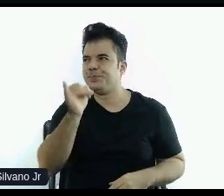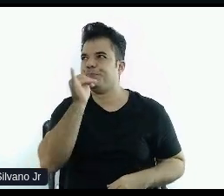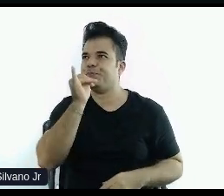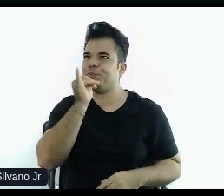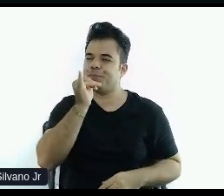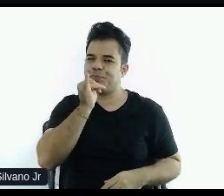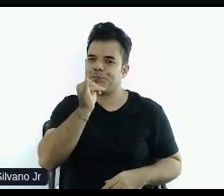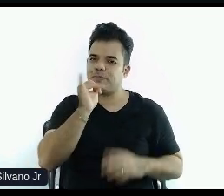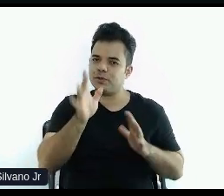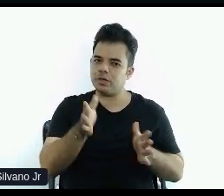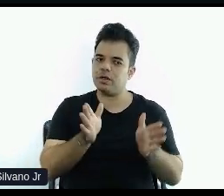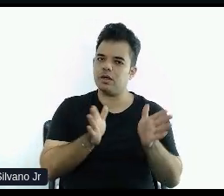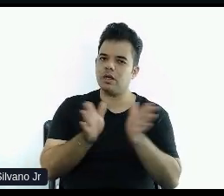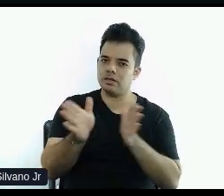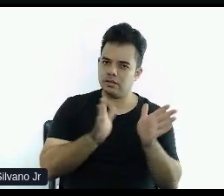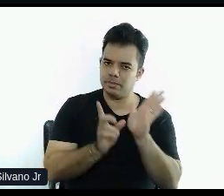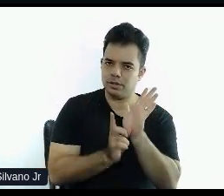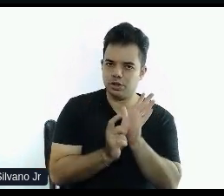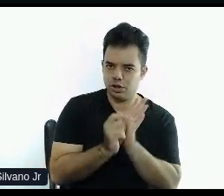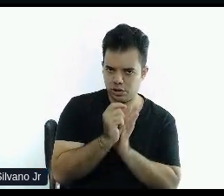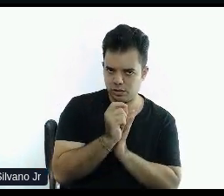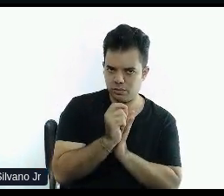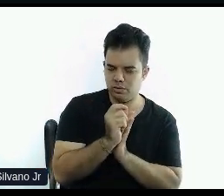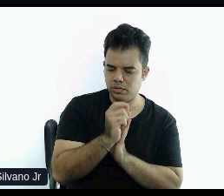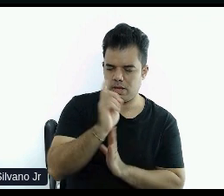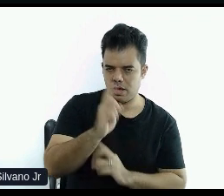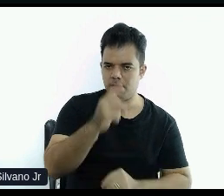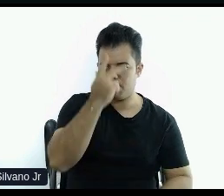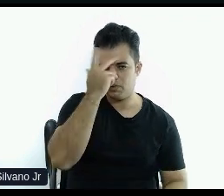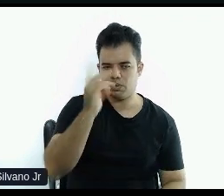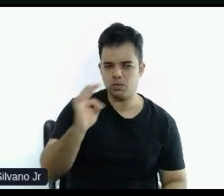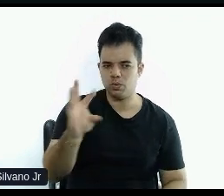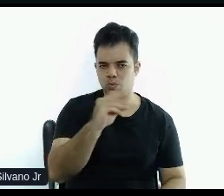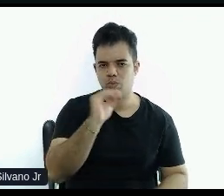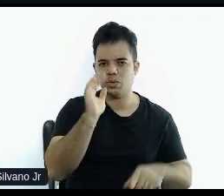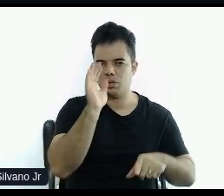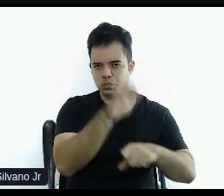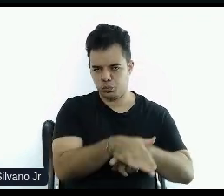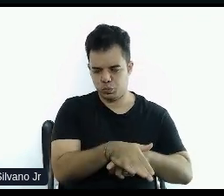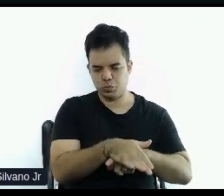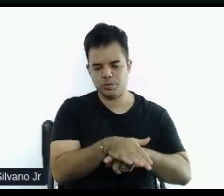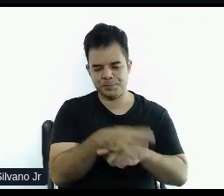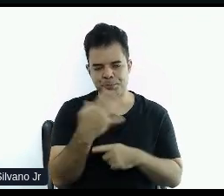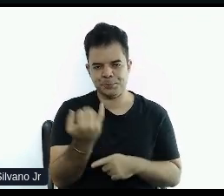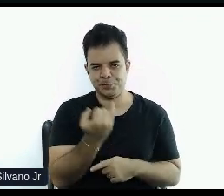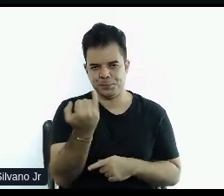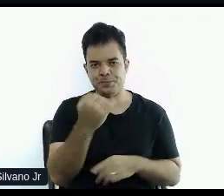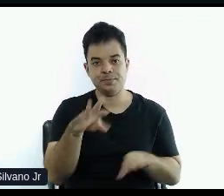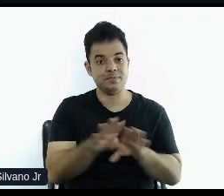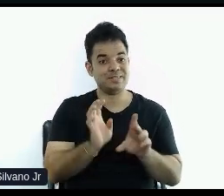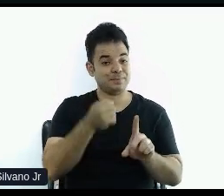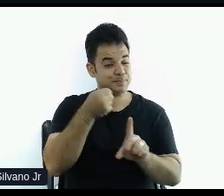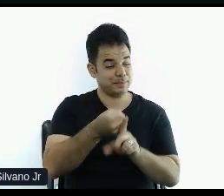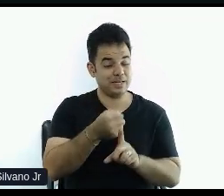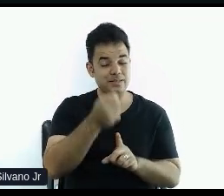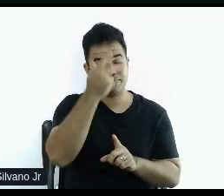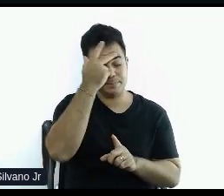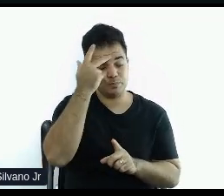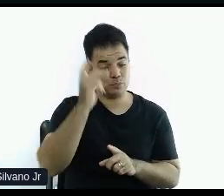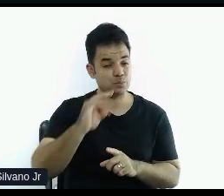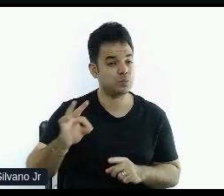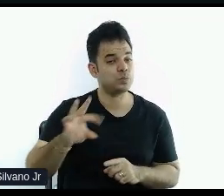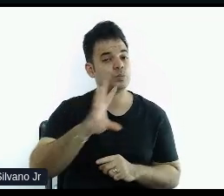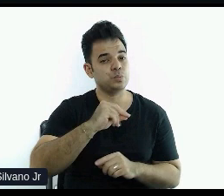sobre acessibilidade digital é para todas as pessoas, afeta todas as pessoas. impacta todas as pessoas devido à